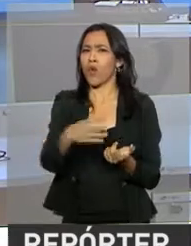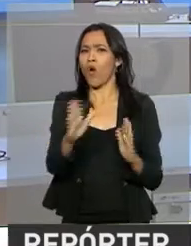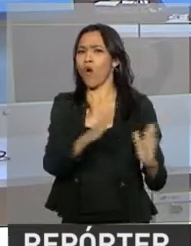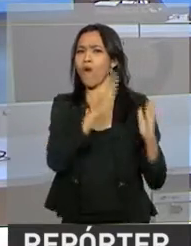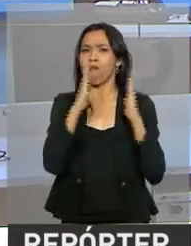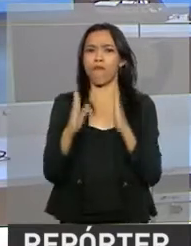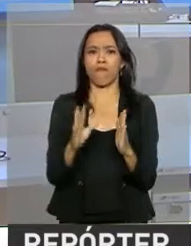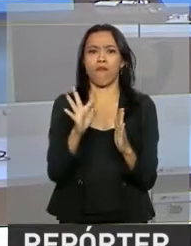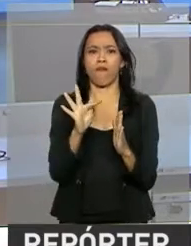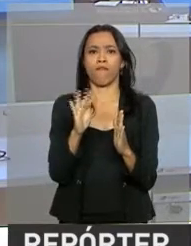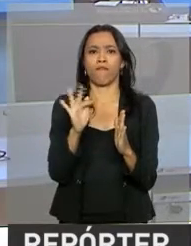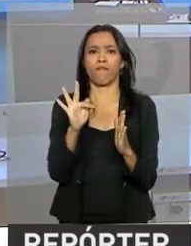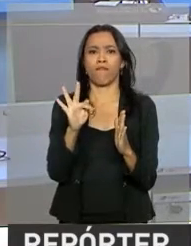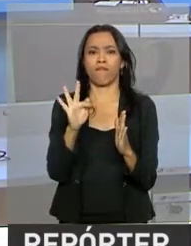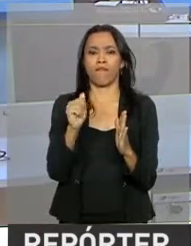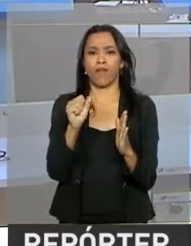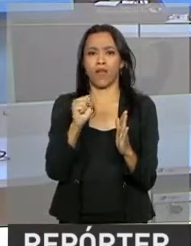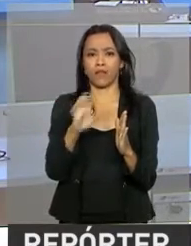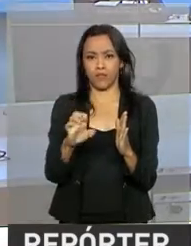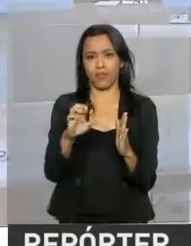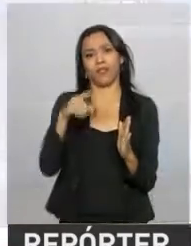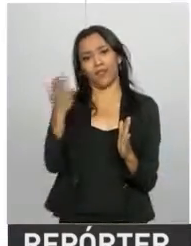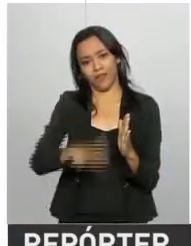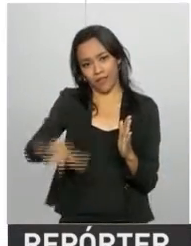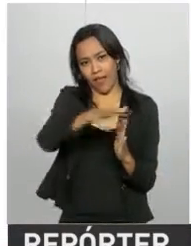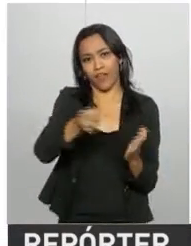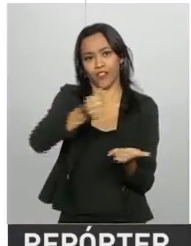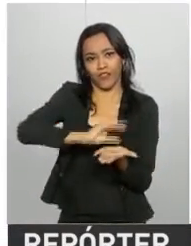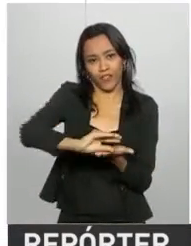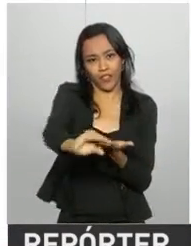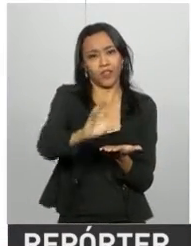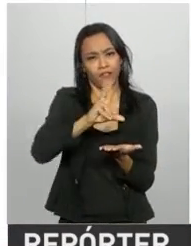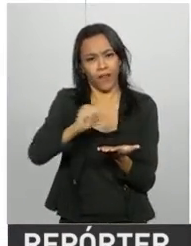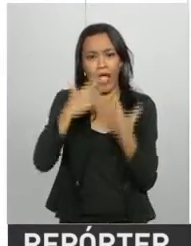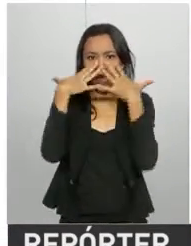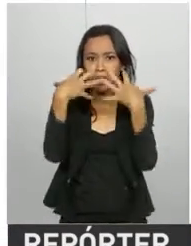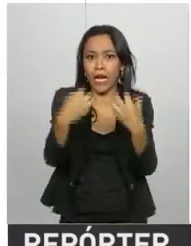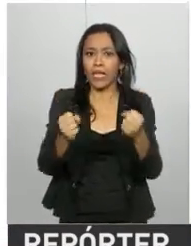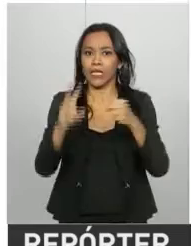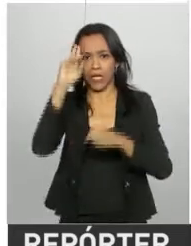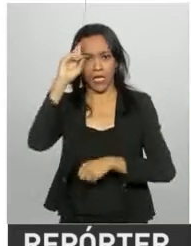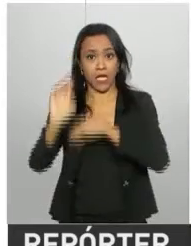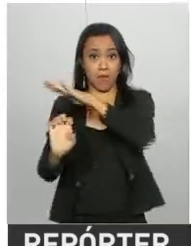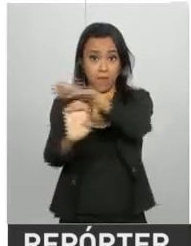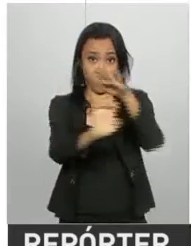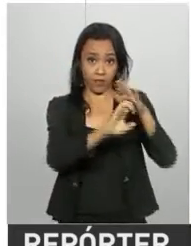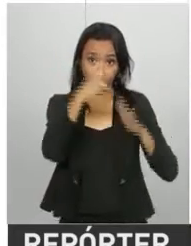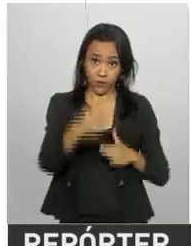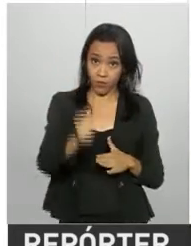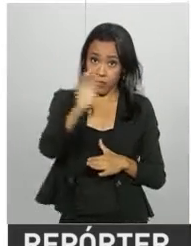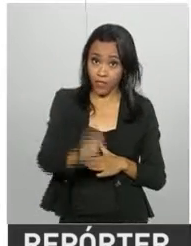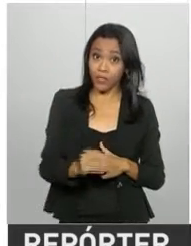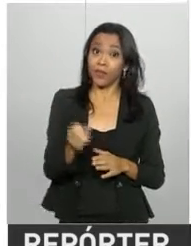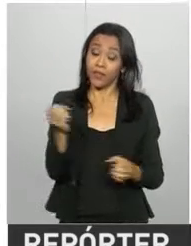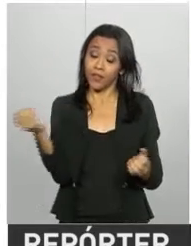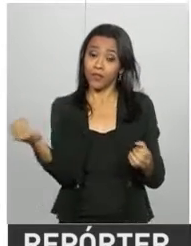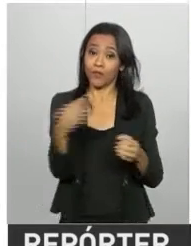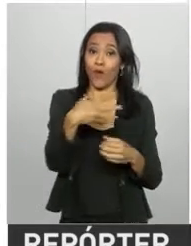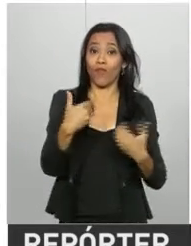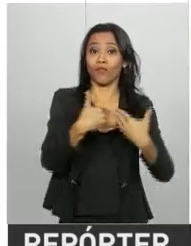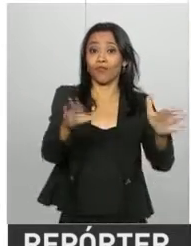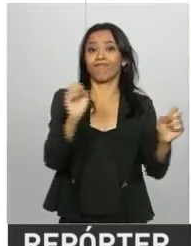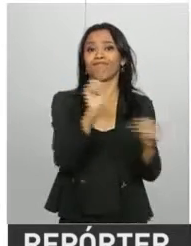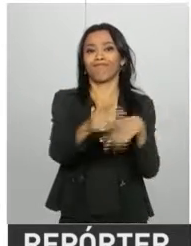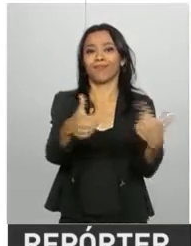de Parcerias de Investimentos. De acordo com Temer, o programa vai atrair investidores nacionais e estrangeiros e gerar novos empregos. A ideia